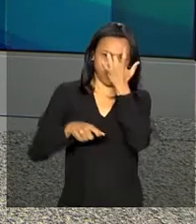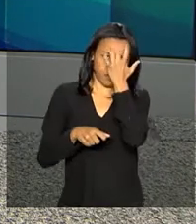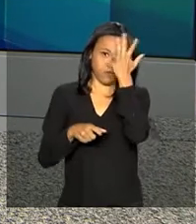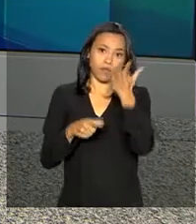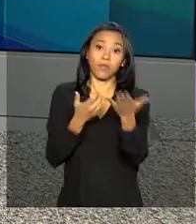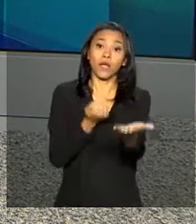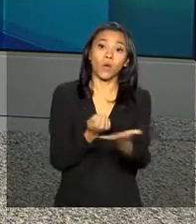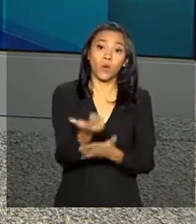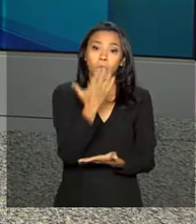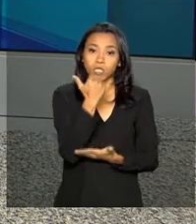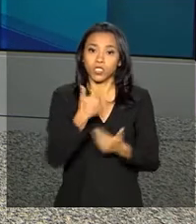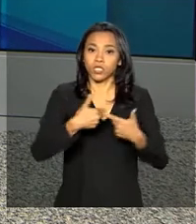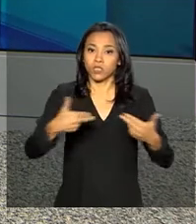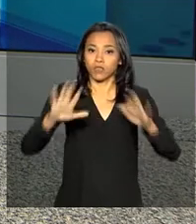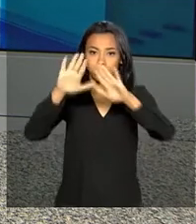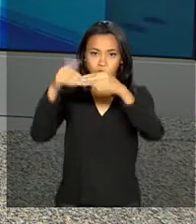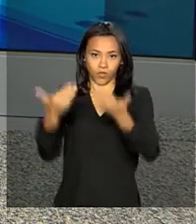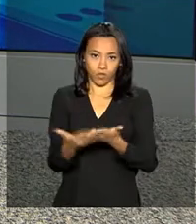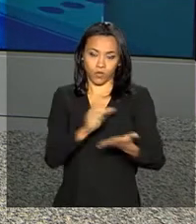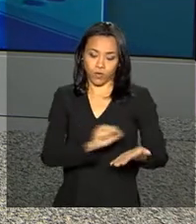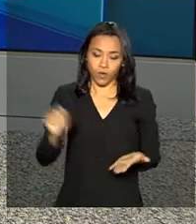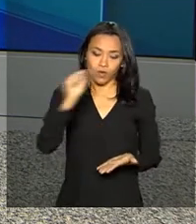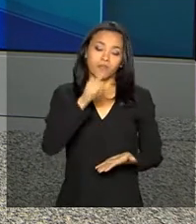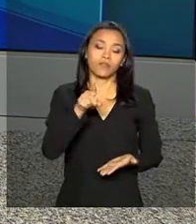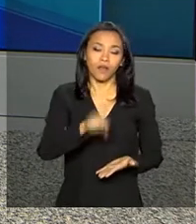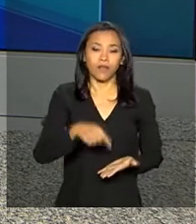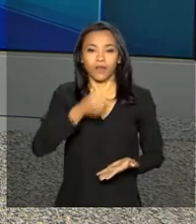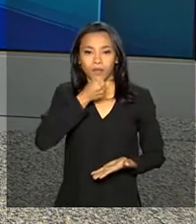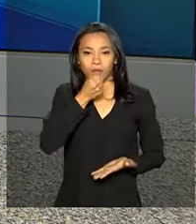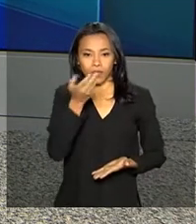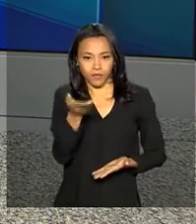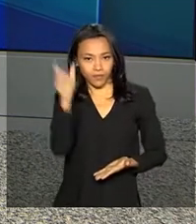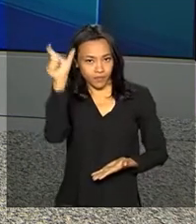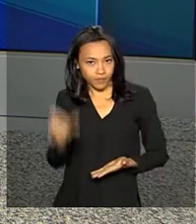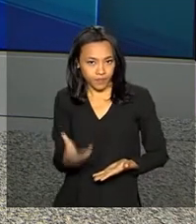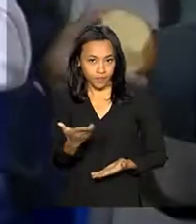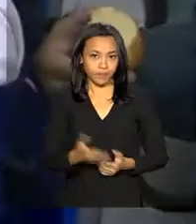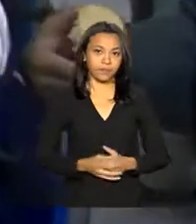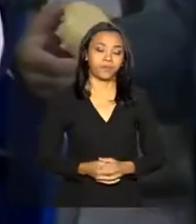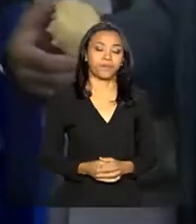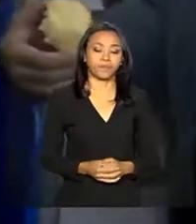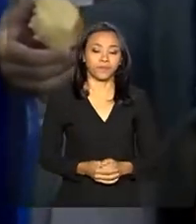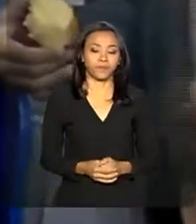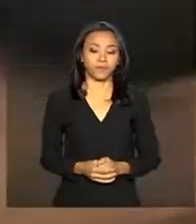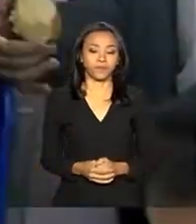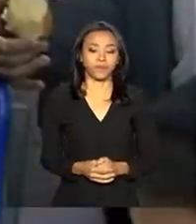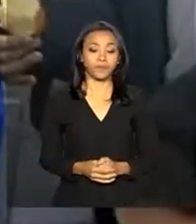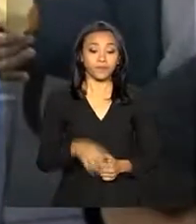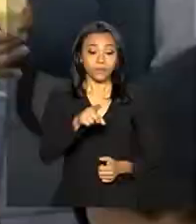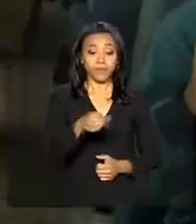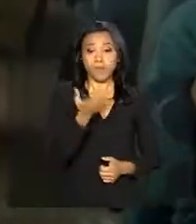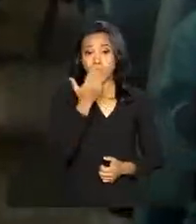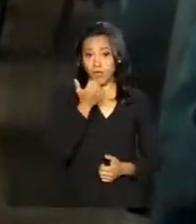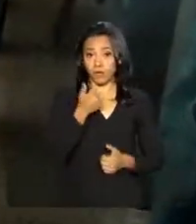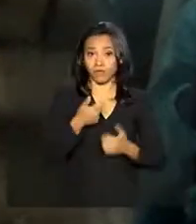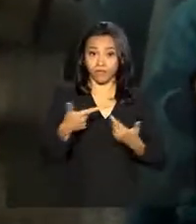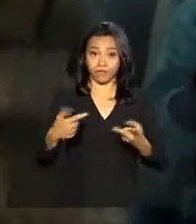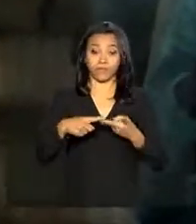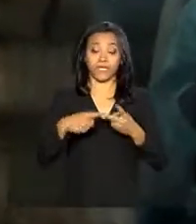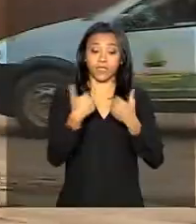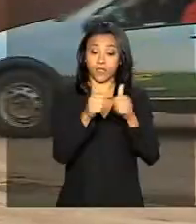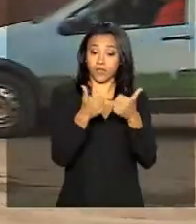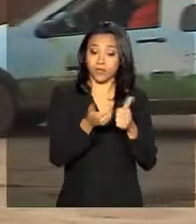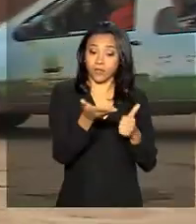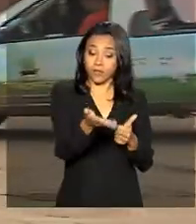compra de alimentos nas escolas a reportagem é de pablo mundinho alimentação e transporte escolar